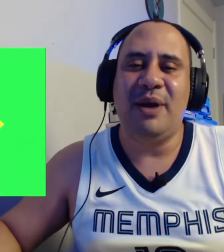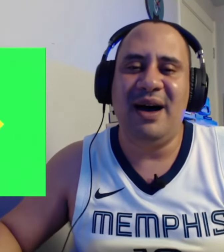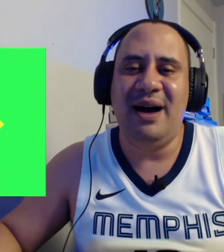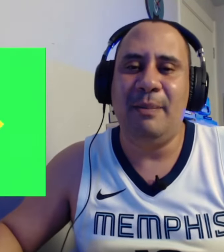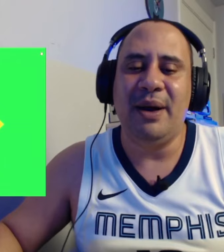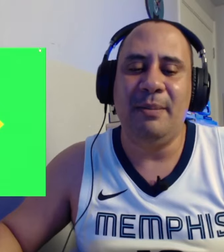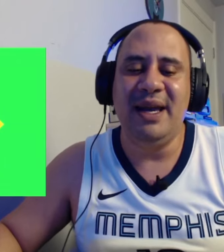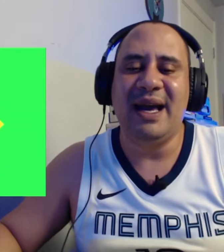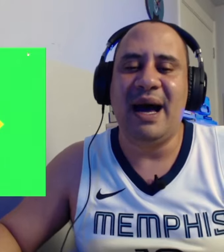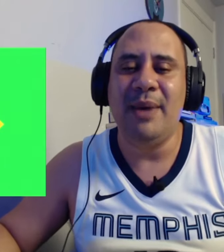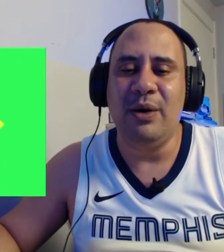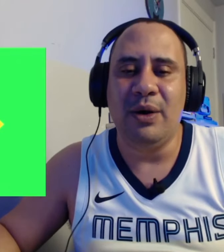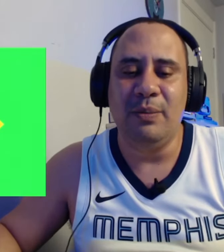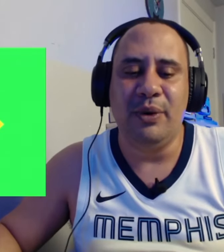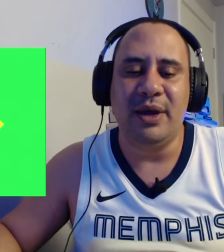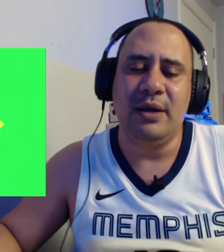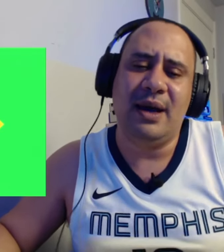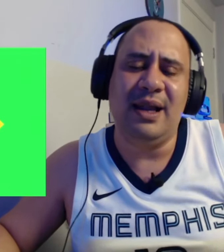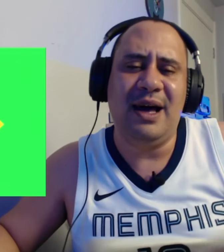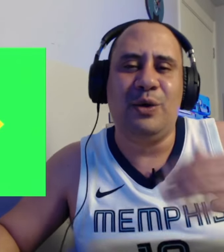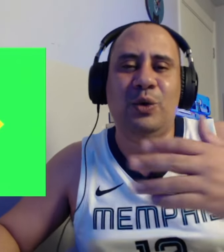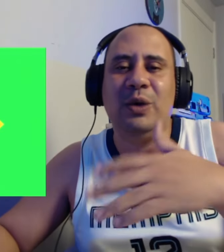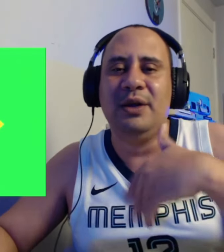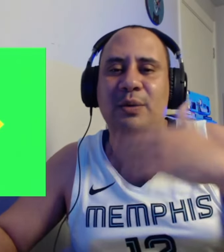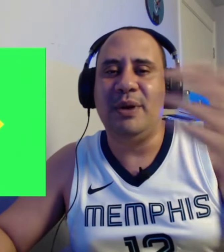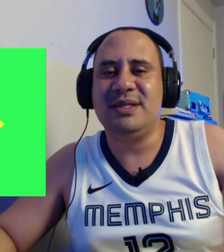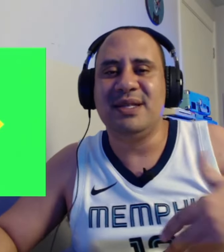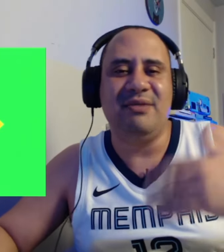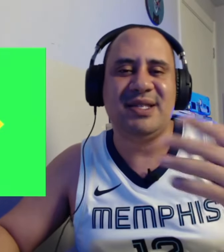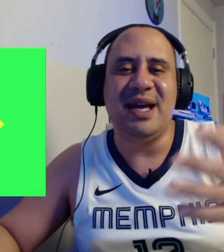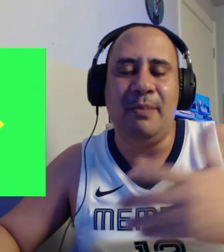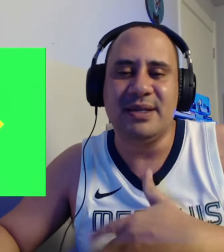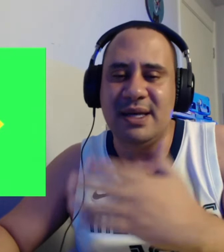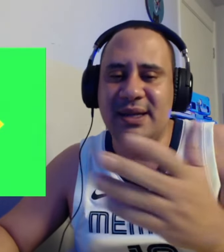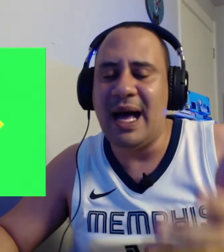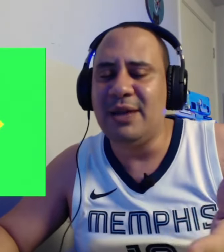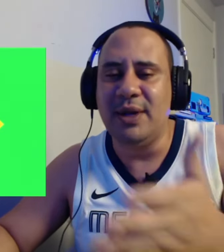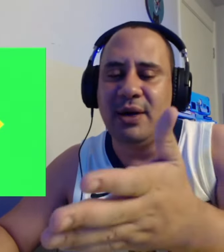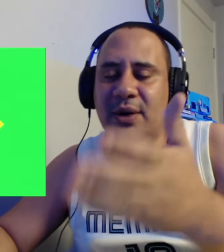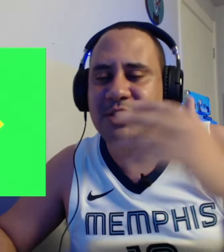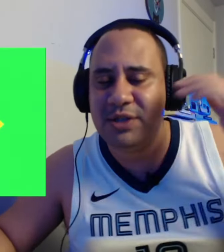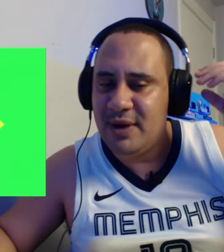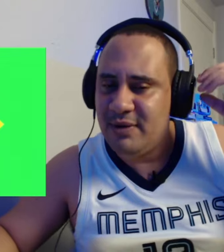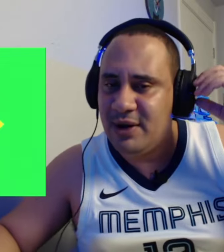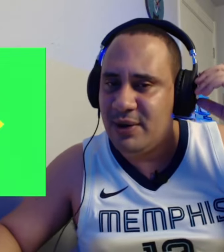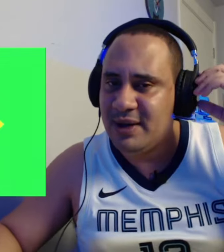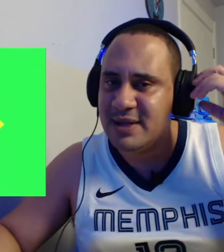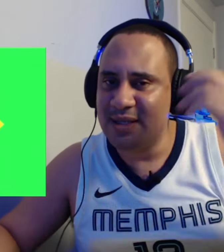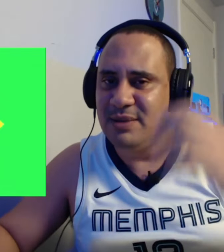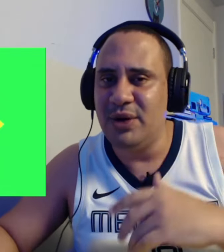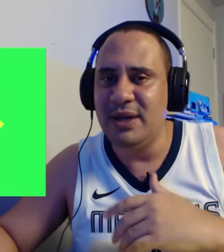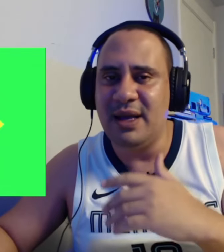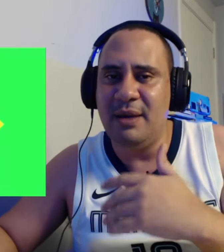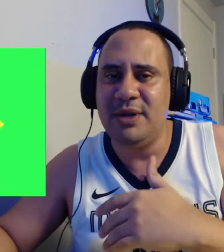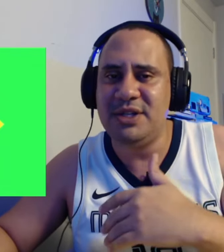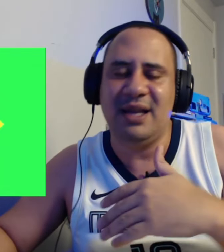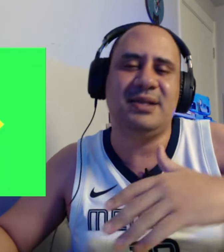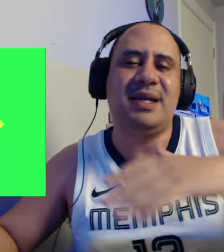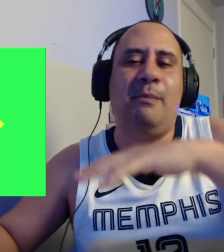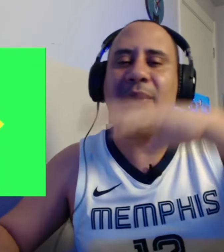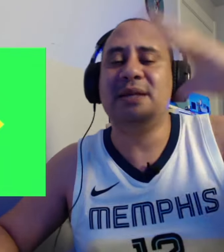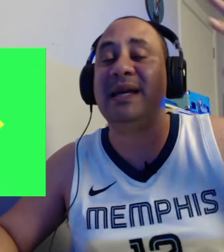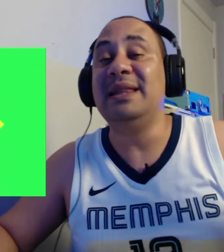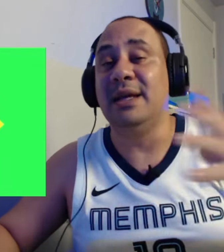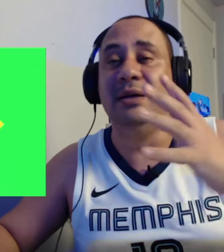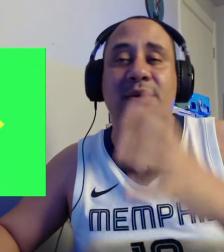dava para brincar melhor um pouquinho. É claro que o Lula não precisava ser apresentado, né? Igual a gente vai ver agora da Simone Tebet, ela